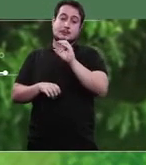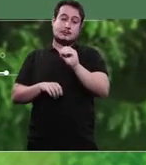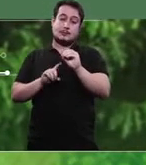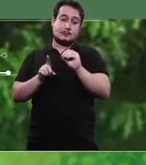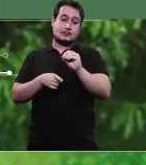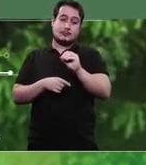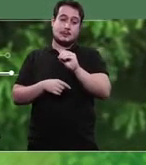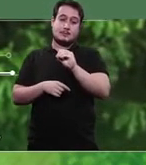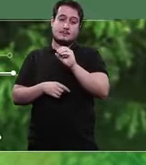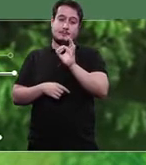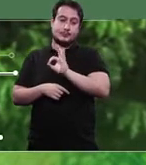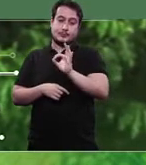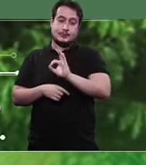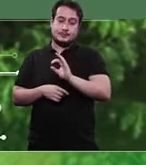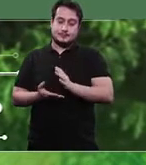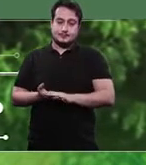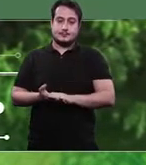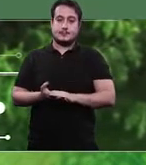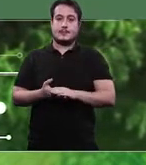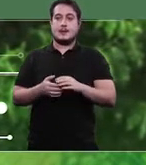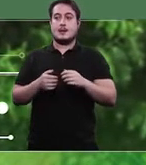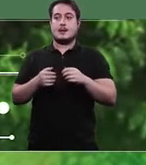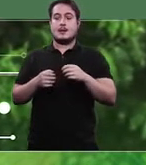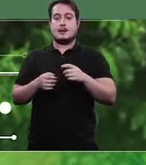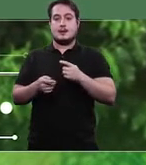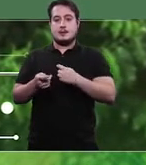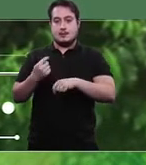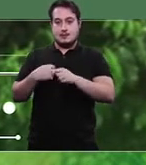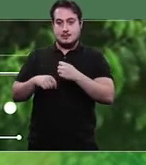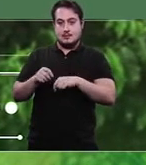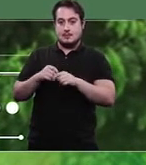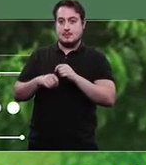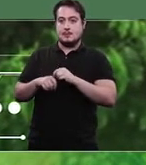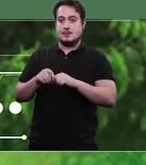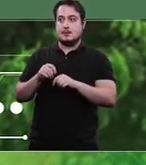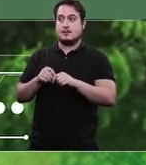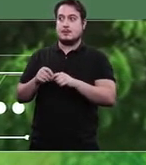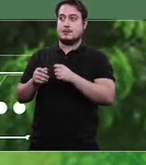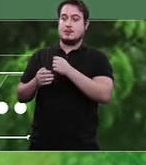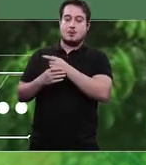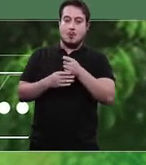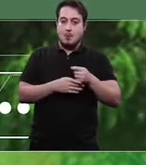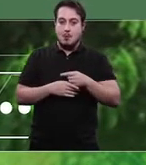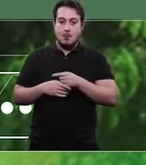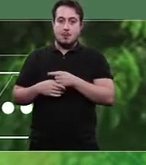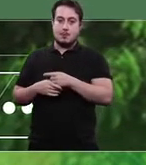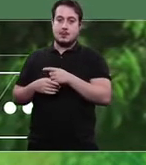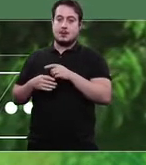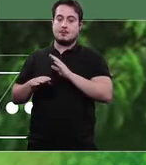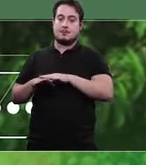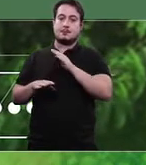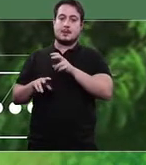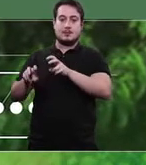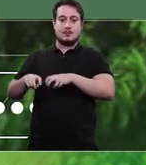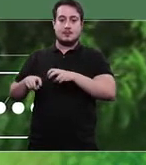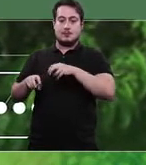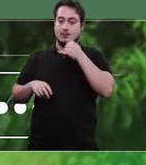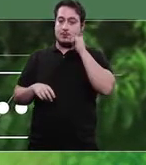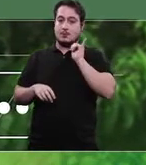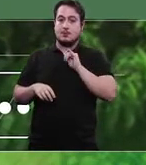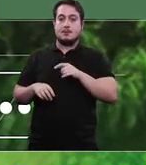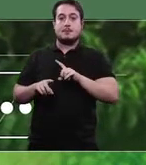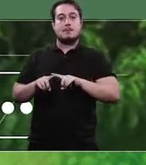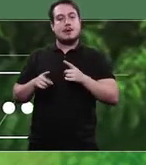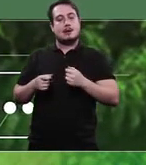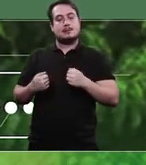zero ou muito pouco, e esses mercados cada vez estão comprando mais, estão importando do agronegócio e poderiam